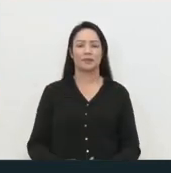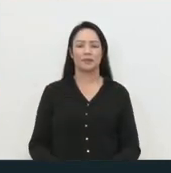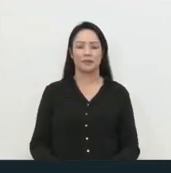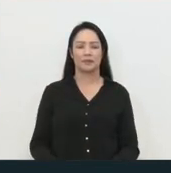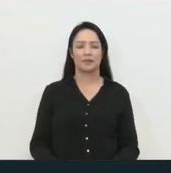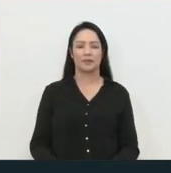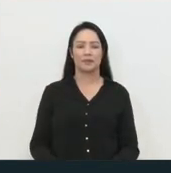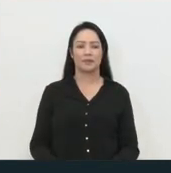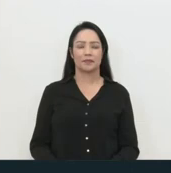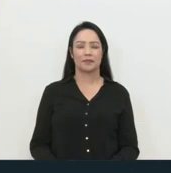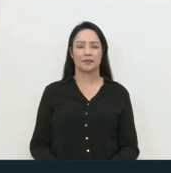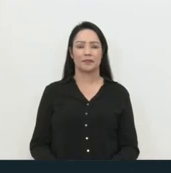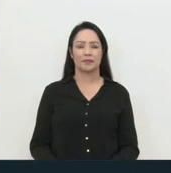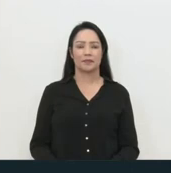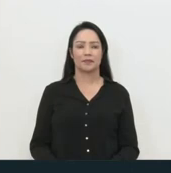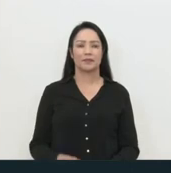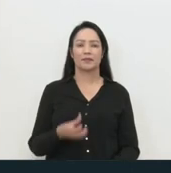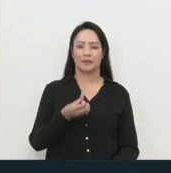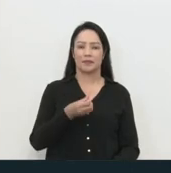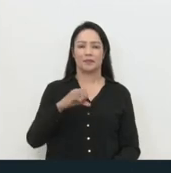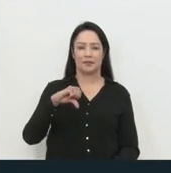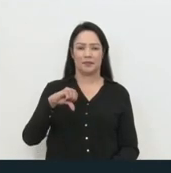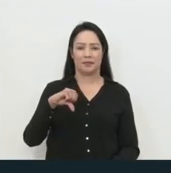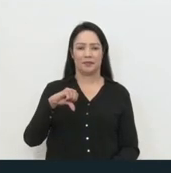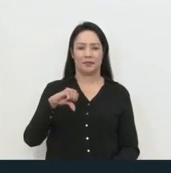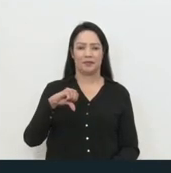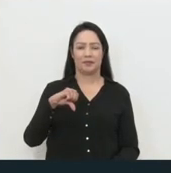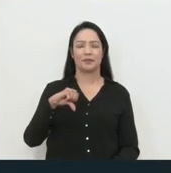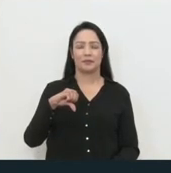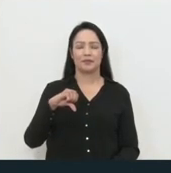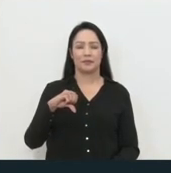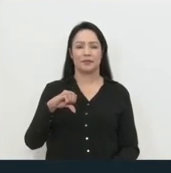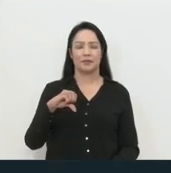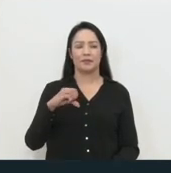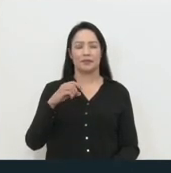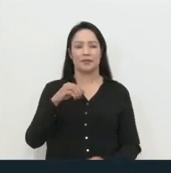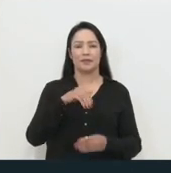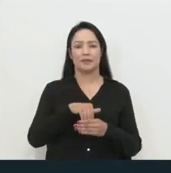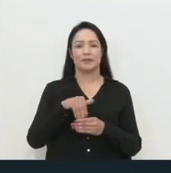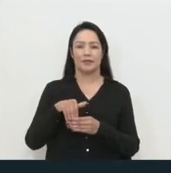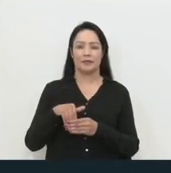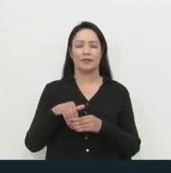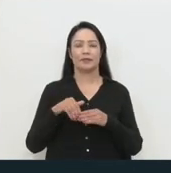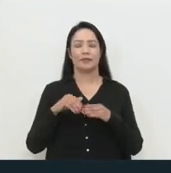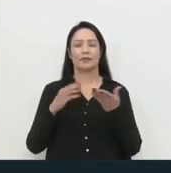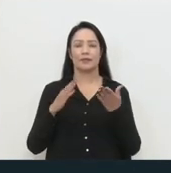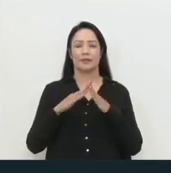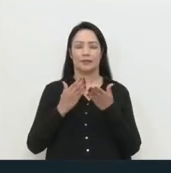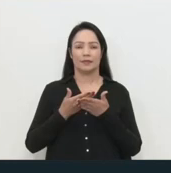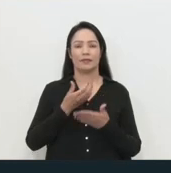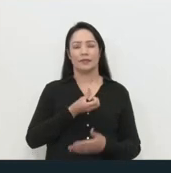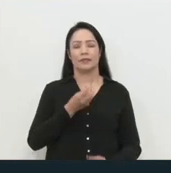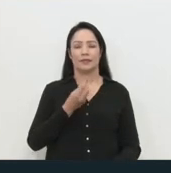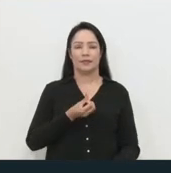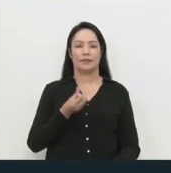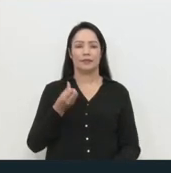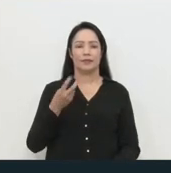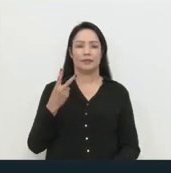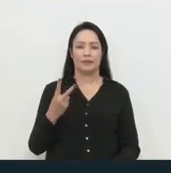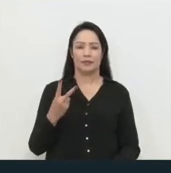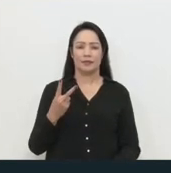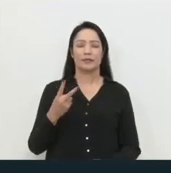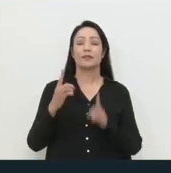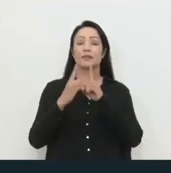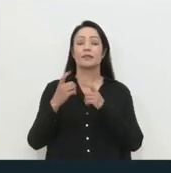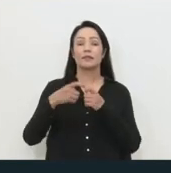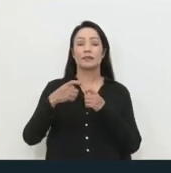Agora sim e tem 69 69 leitura discussão e votação do requerimento 662 2023 informações sobre o atendimento médico